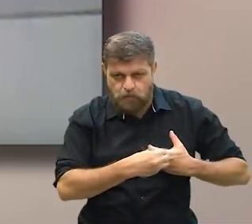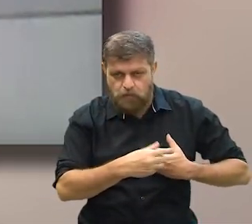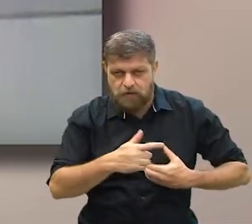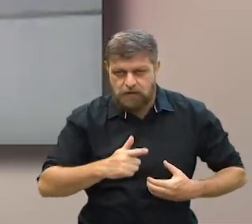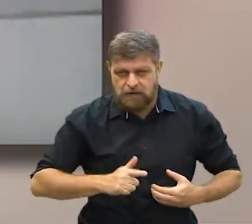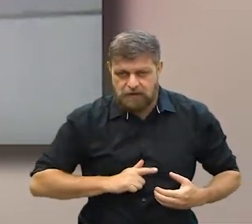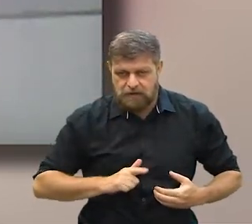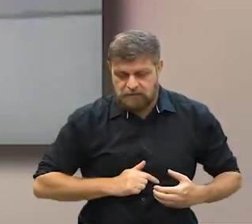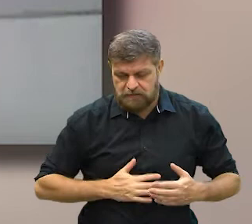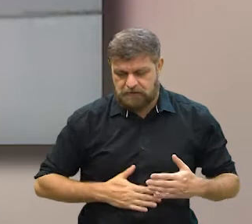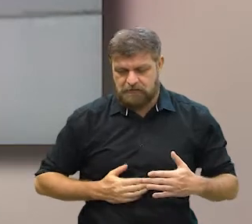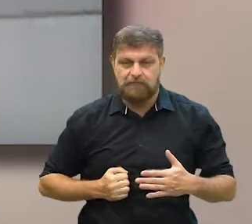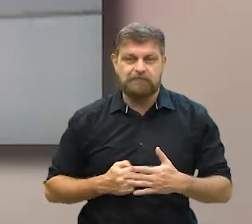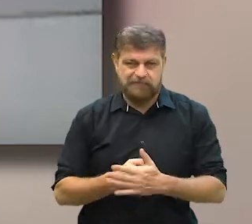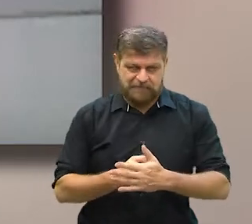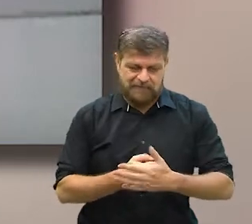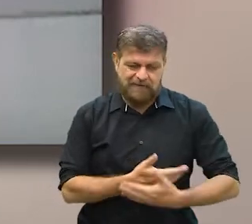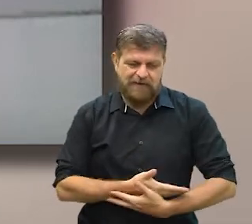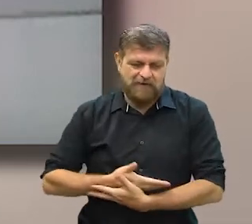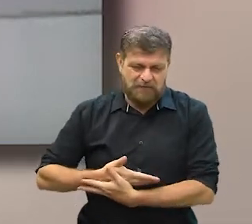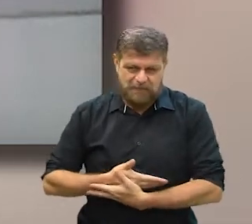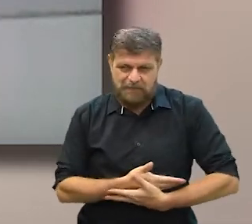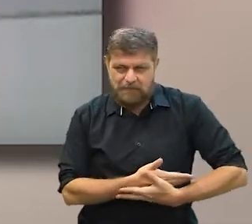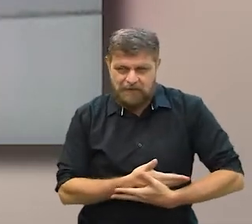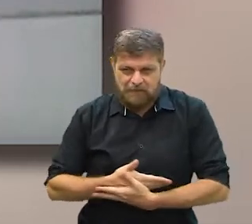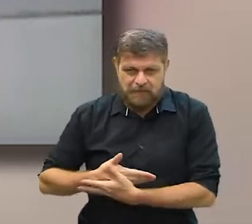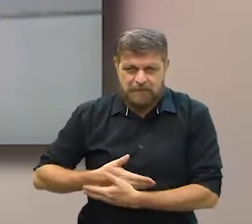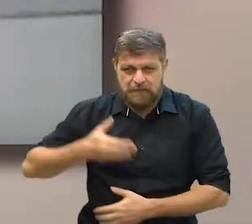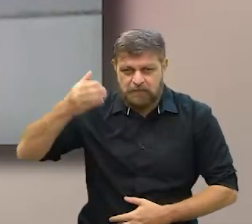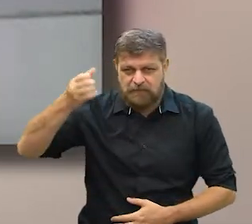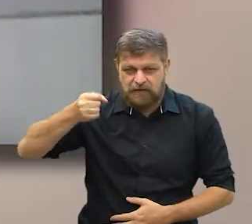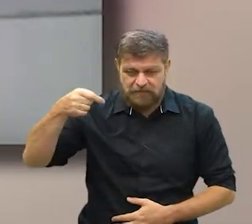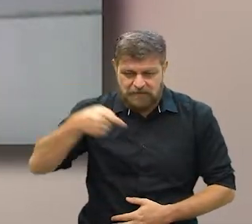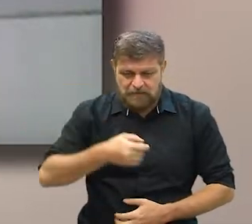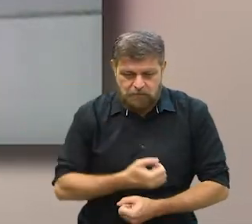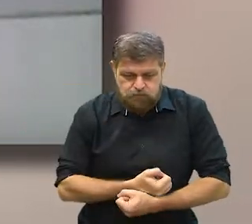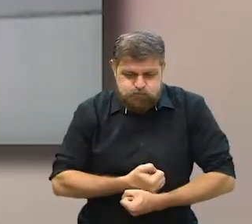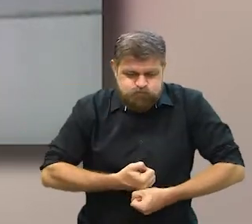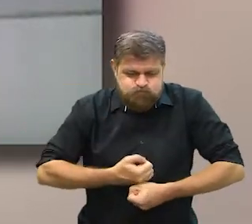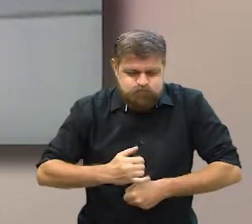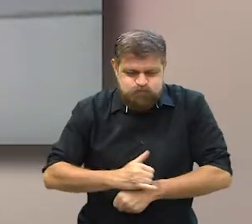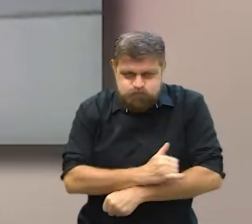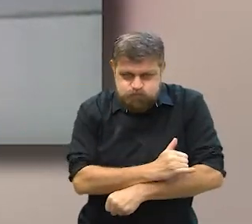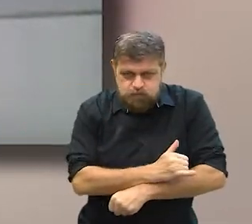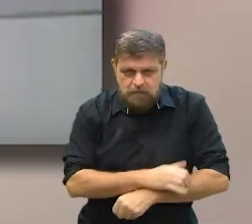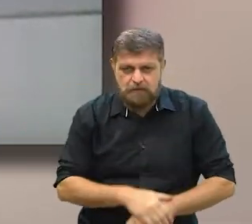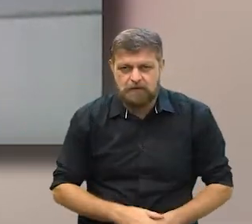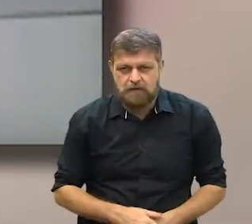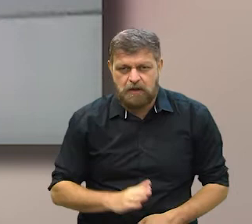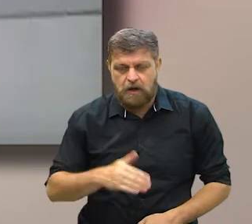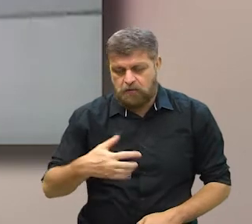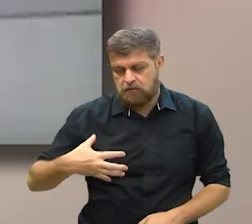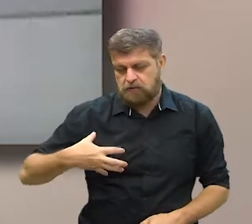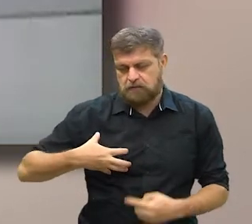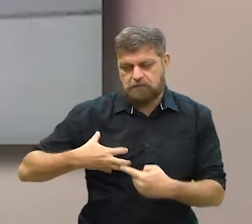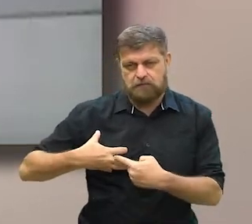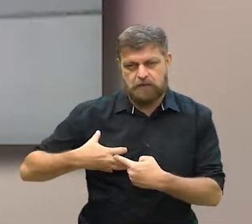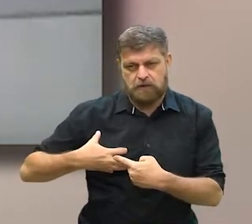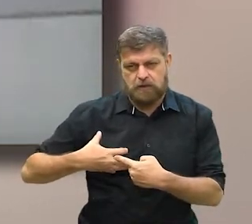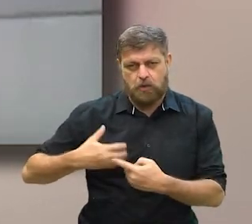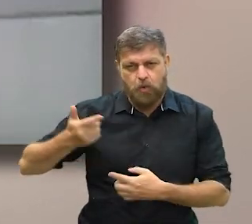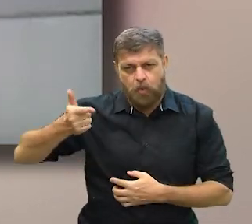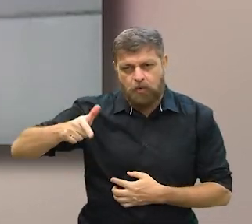que mata a fome do bebê, né? É o leite que engorda, né? E, enquanto isso, no outro peito, vai